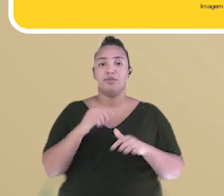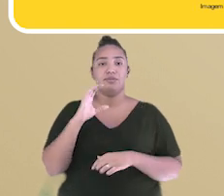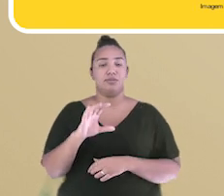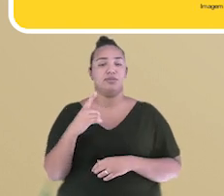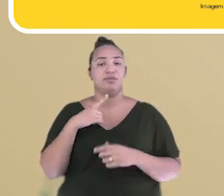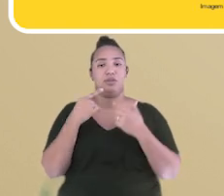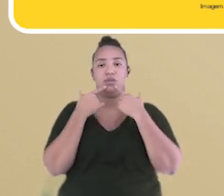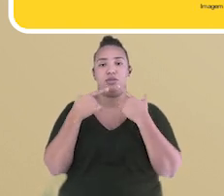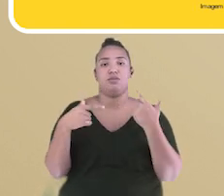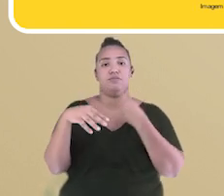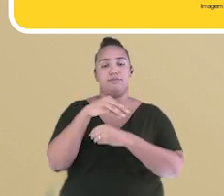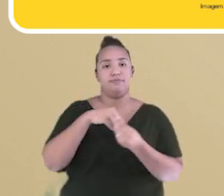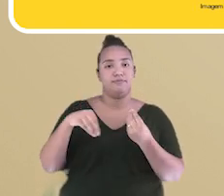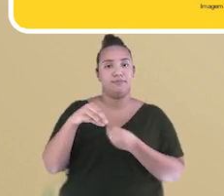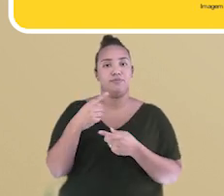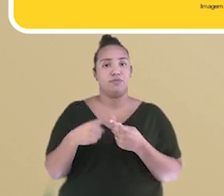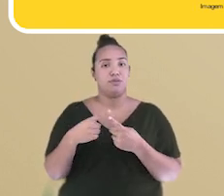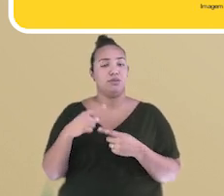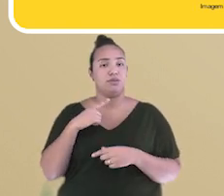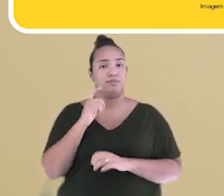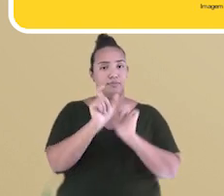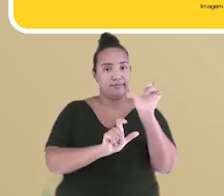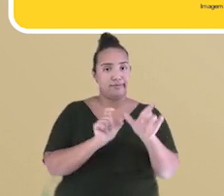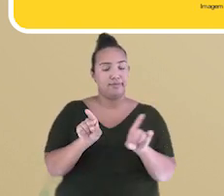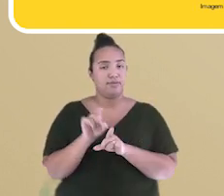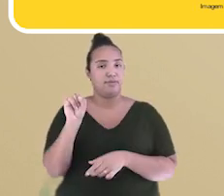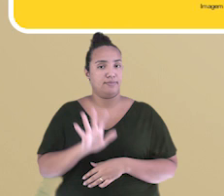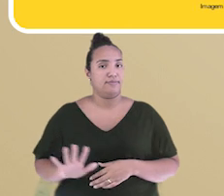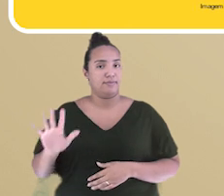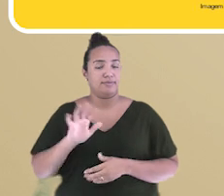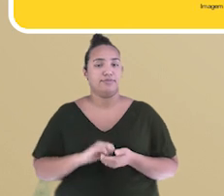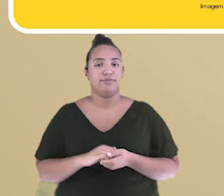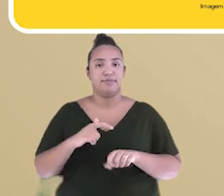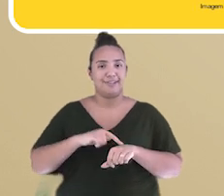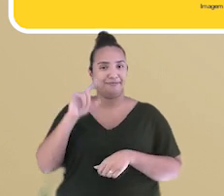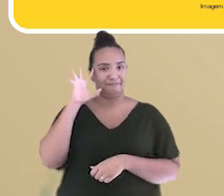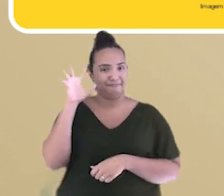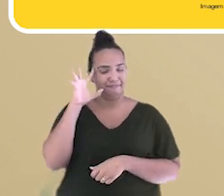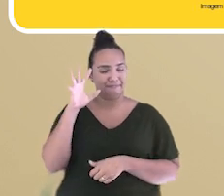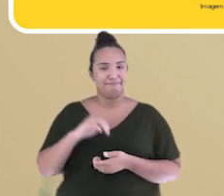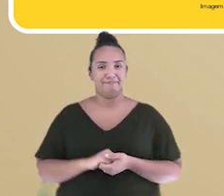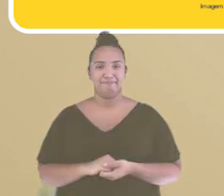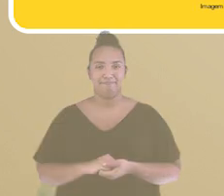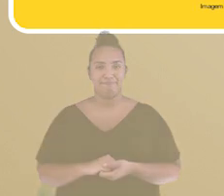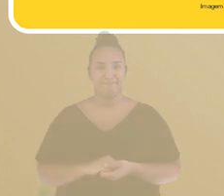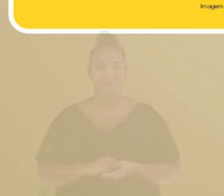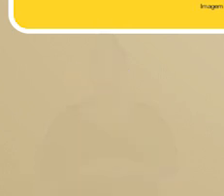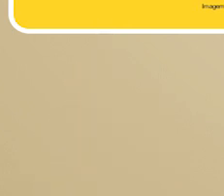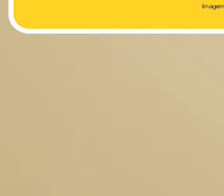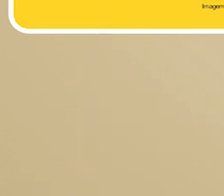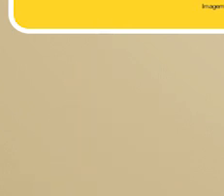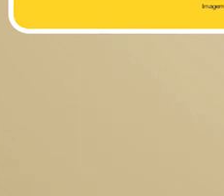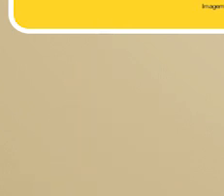letra C, linguagem mista ou híbrida, pois há o uso de palavras e imagens. Um tempinho para você